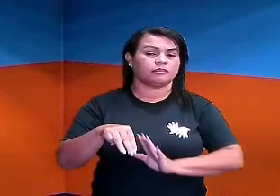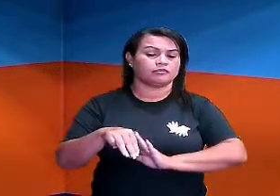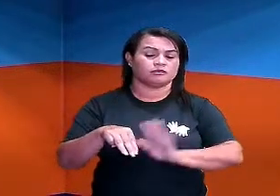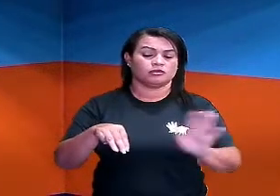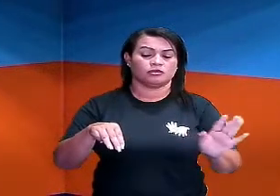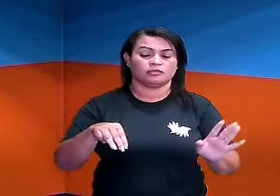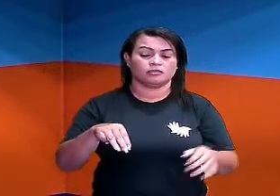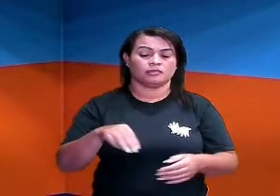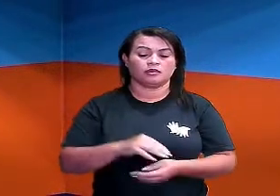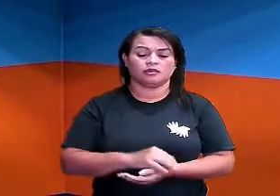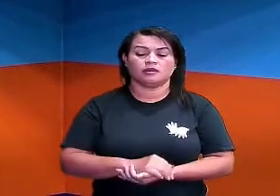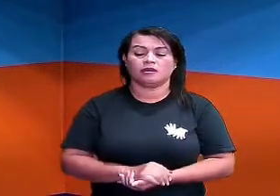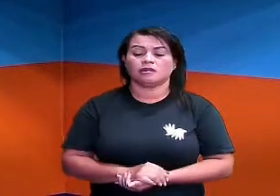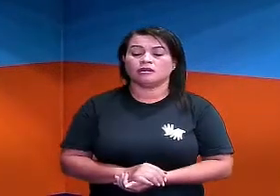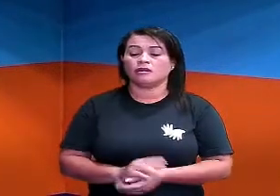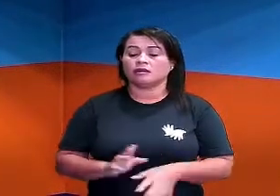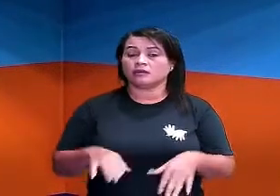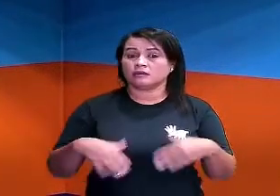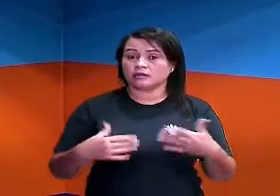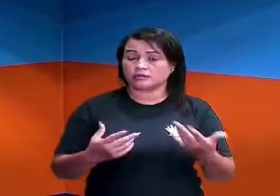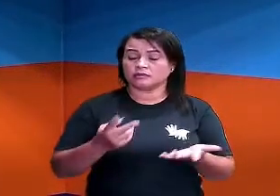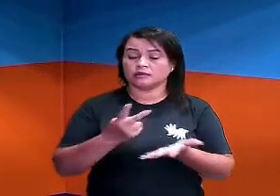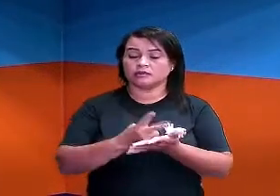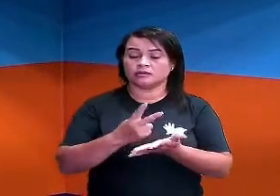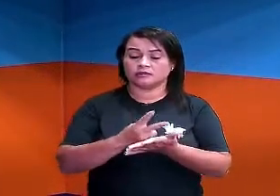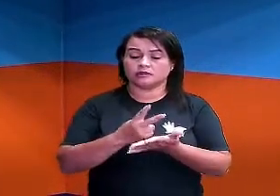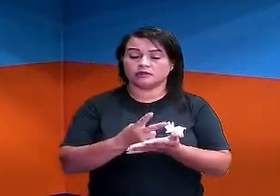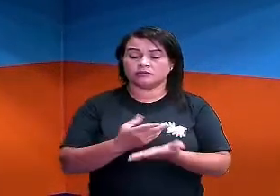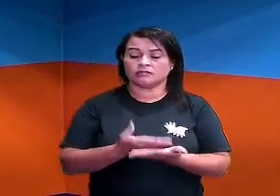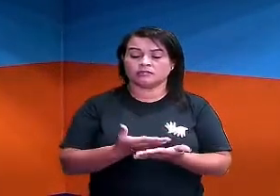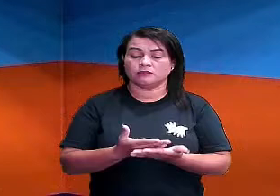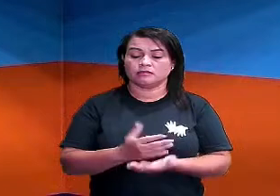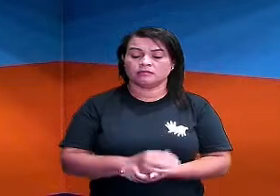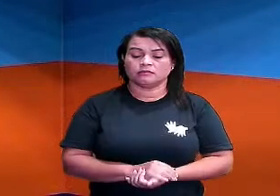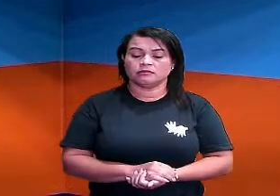um, tá? Então, vamos continuar a nossa aula.